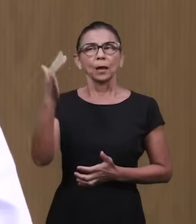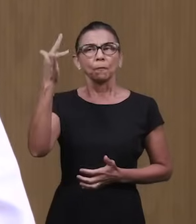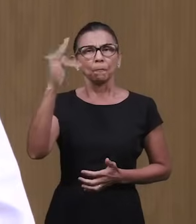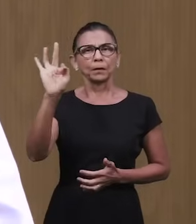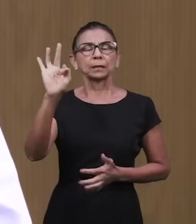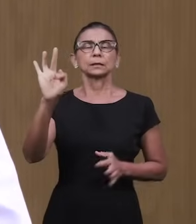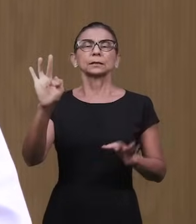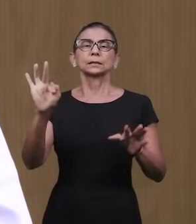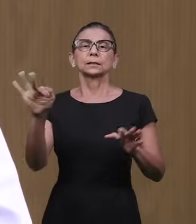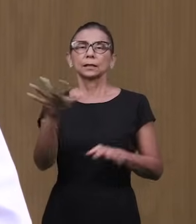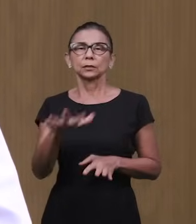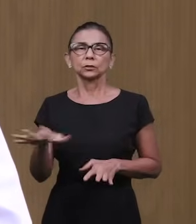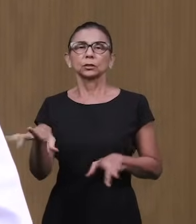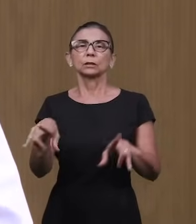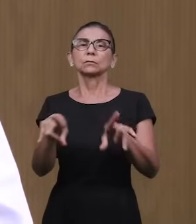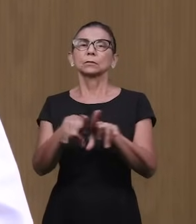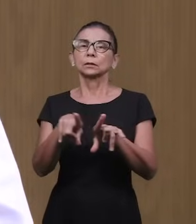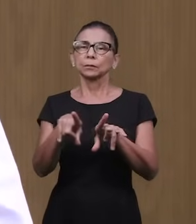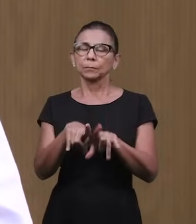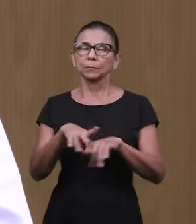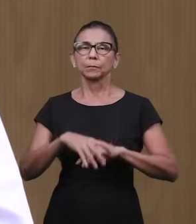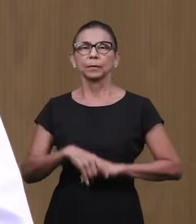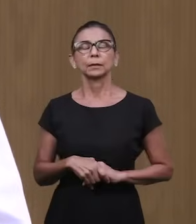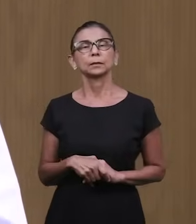muitas contribuições a respeito